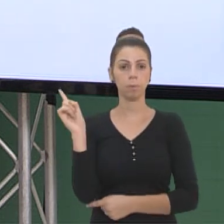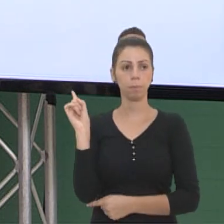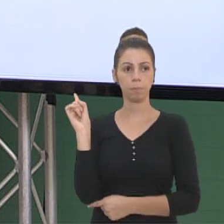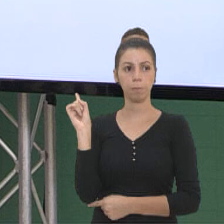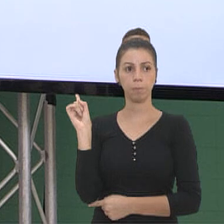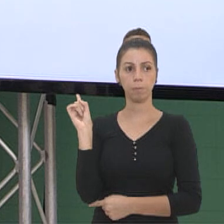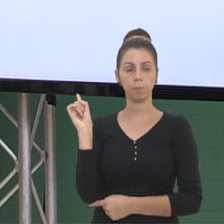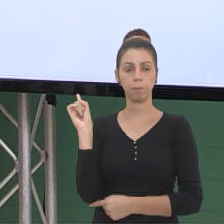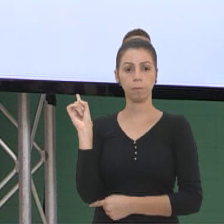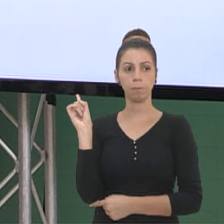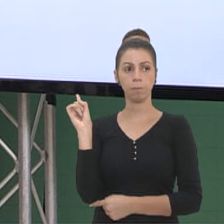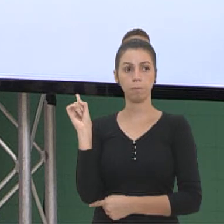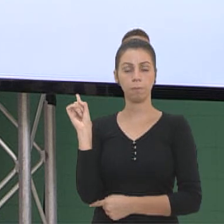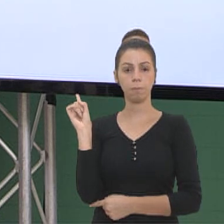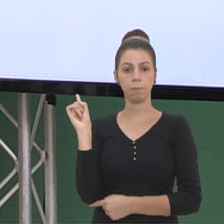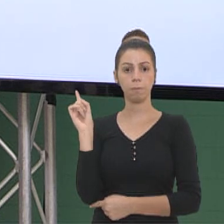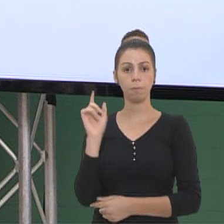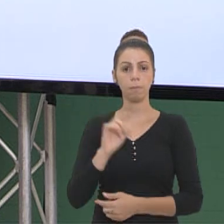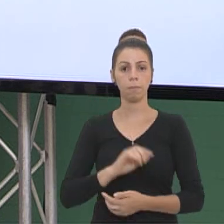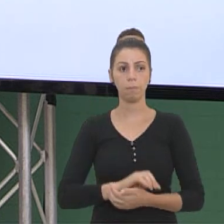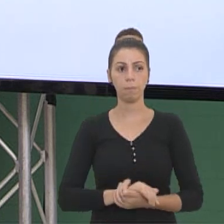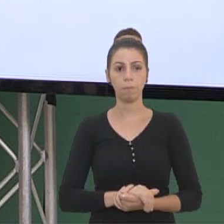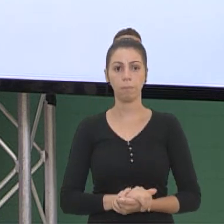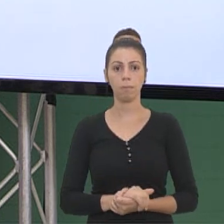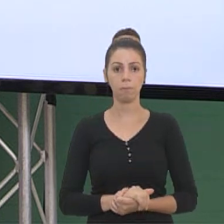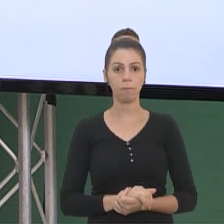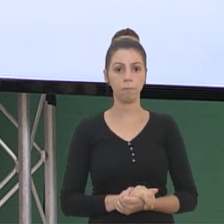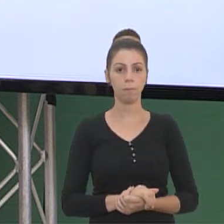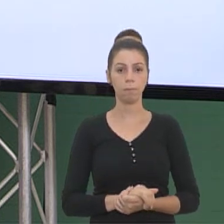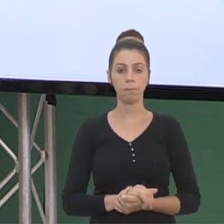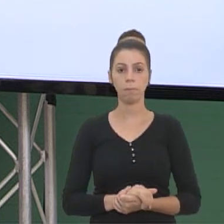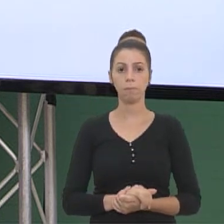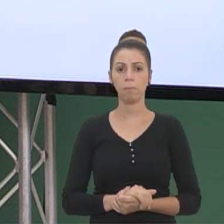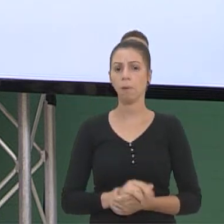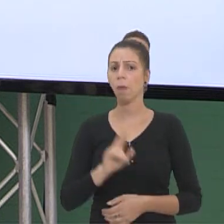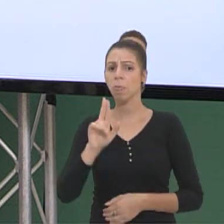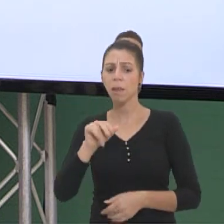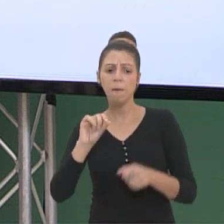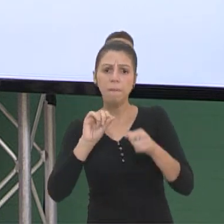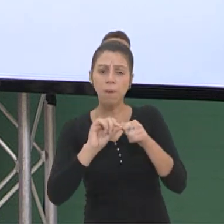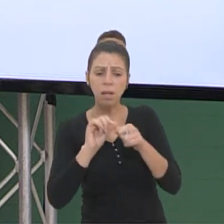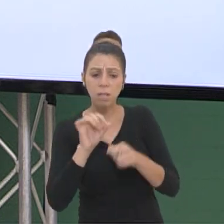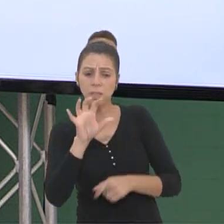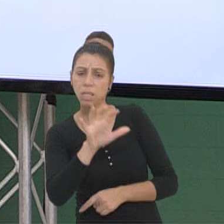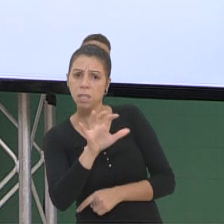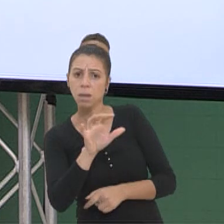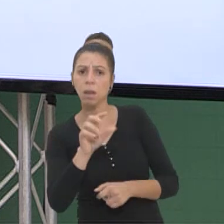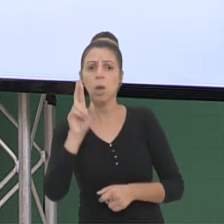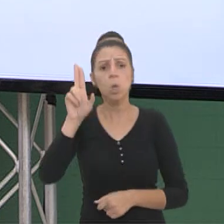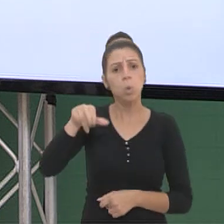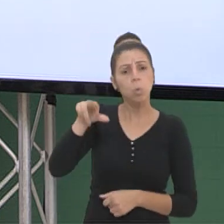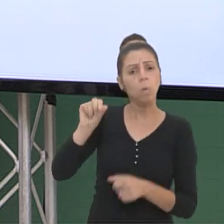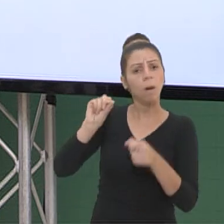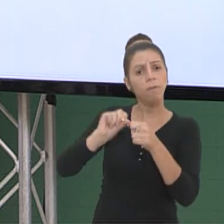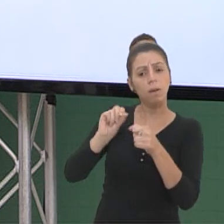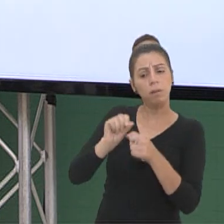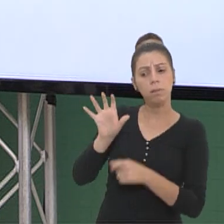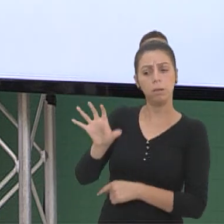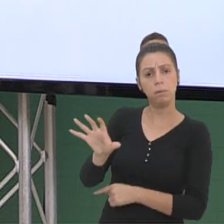isso, ou nunca hagas isso. Não faça isso, nunca faça isso,